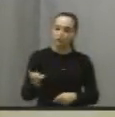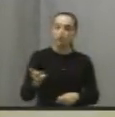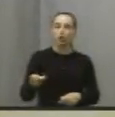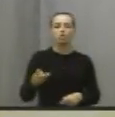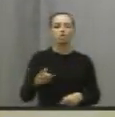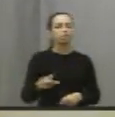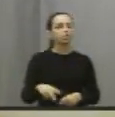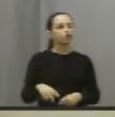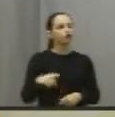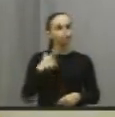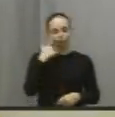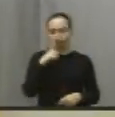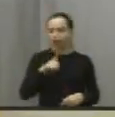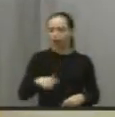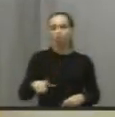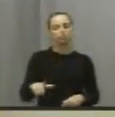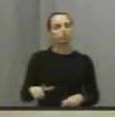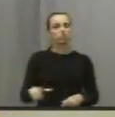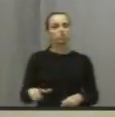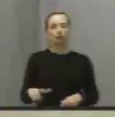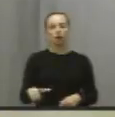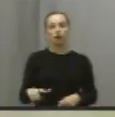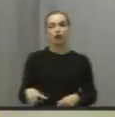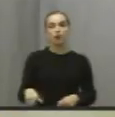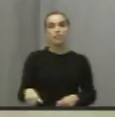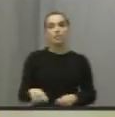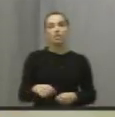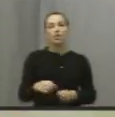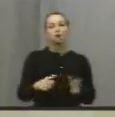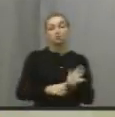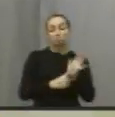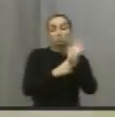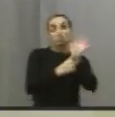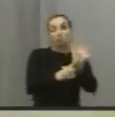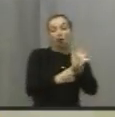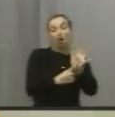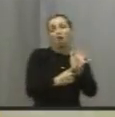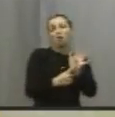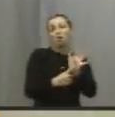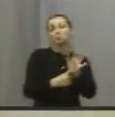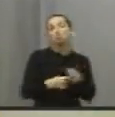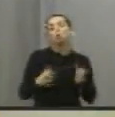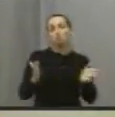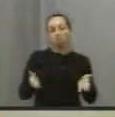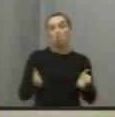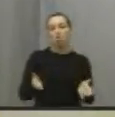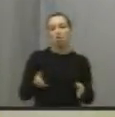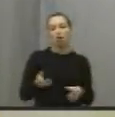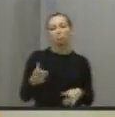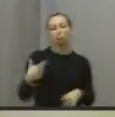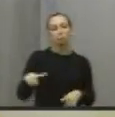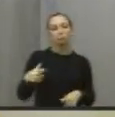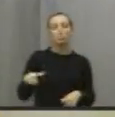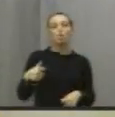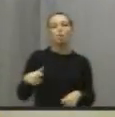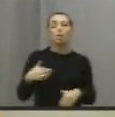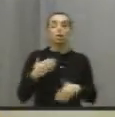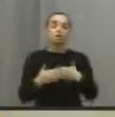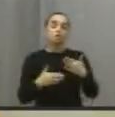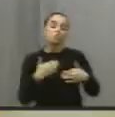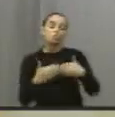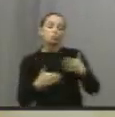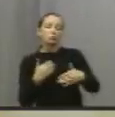pela empresa. Se falam que a realidade da forma como está não sustenta, então a gente vai protelar e vai